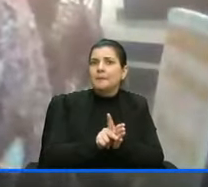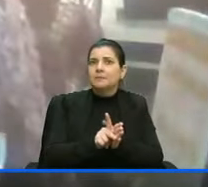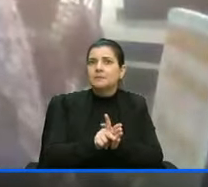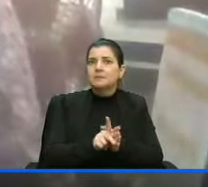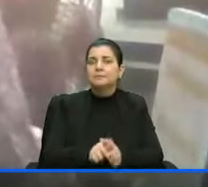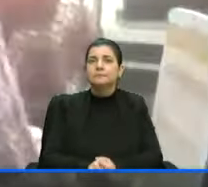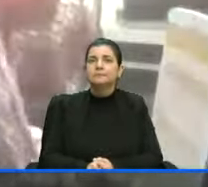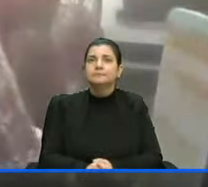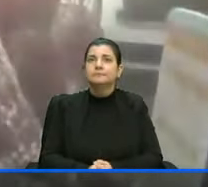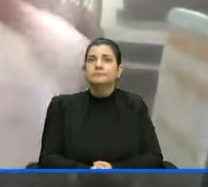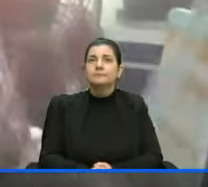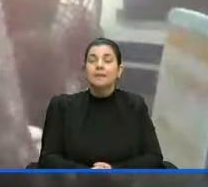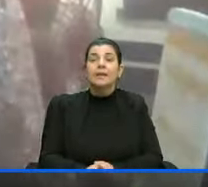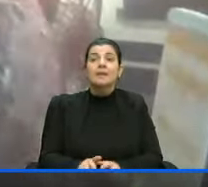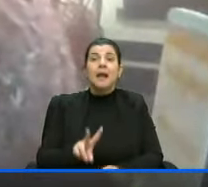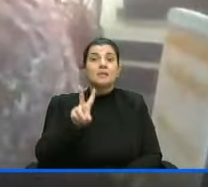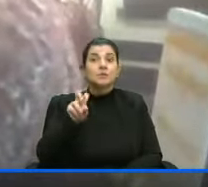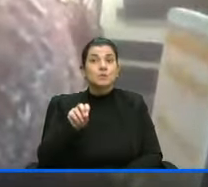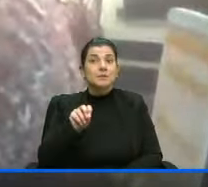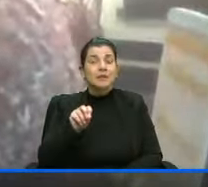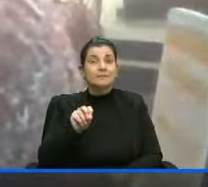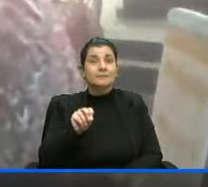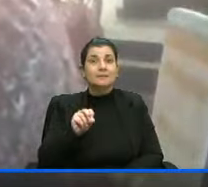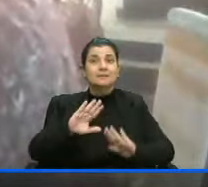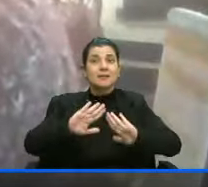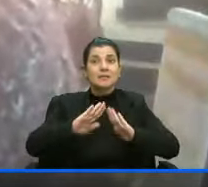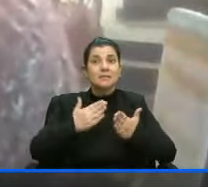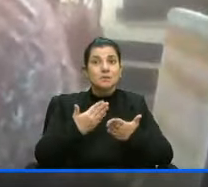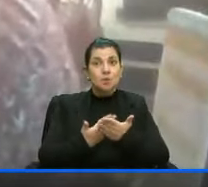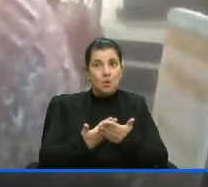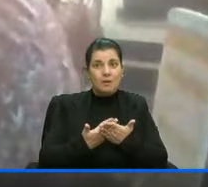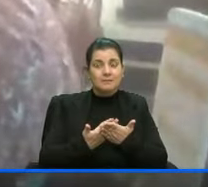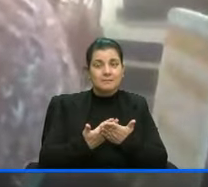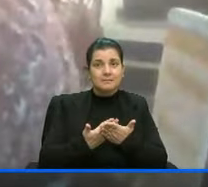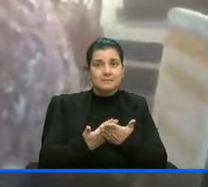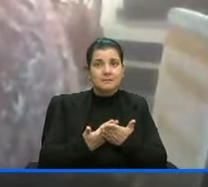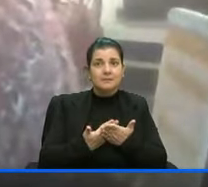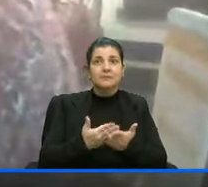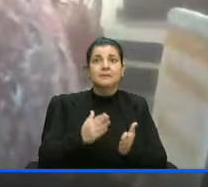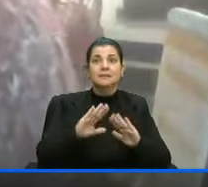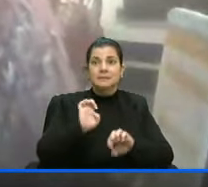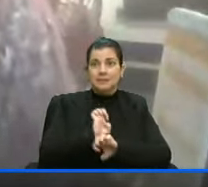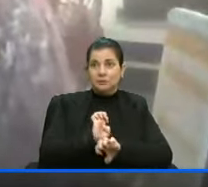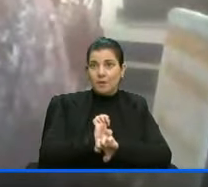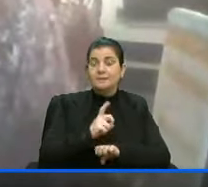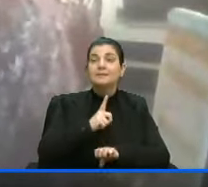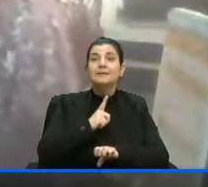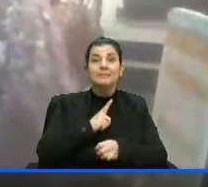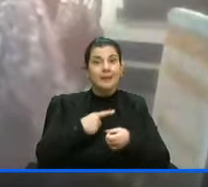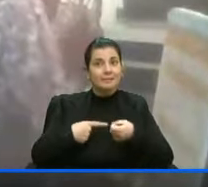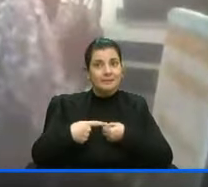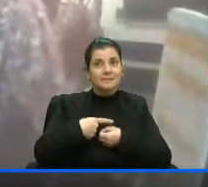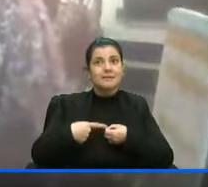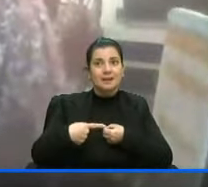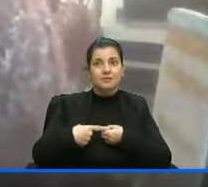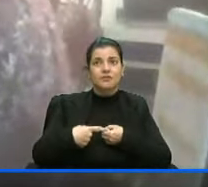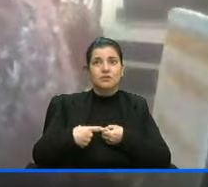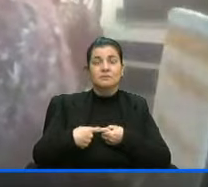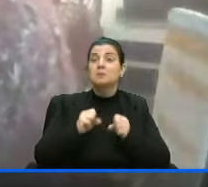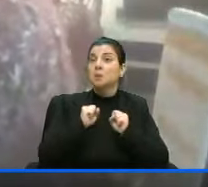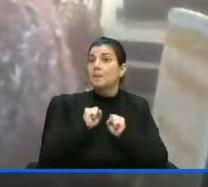insistir nas 200 e tantas escolas estaduais que existem na cidade, né?